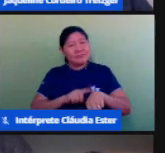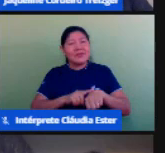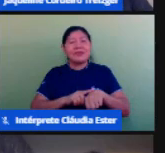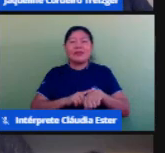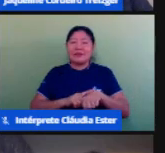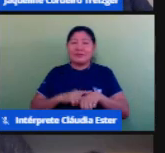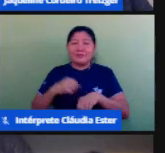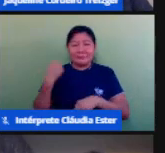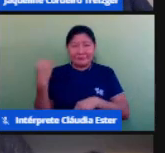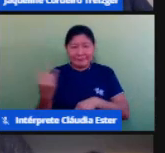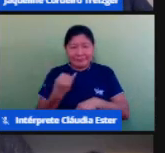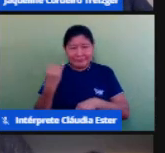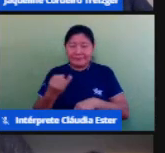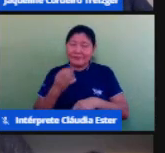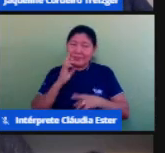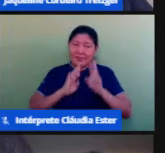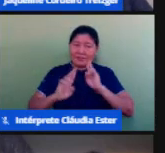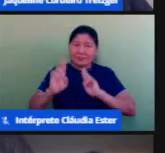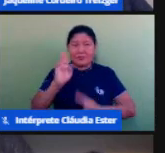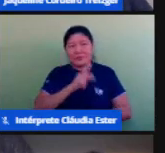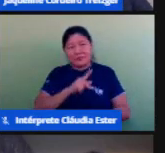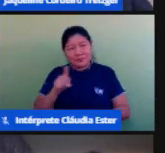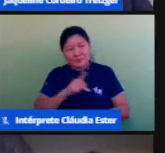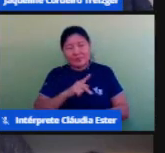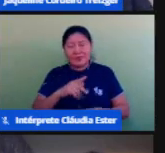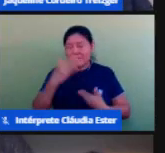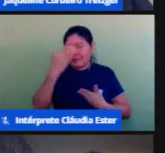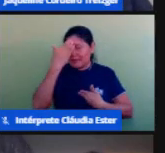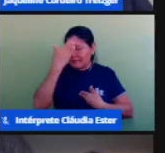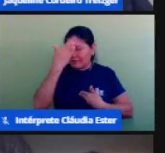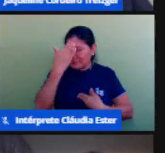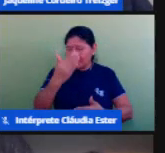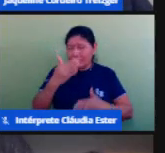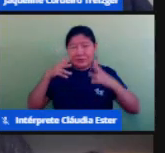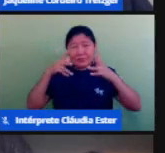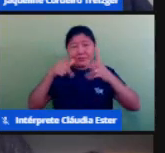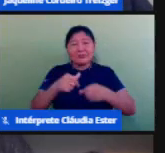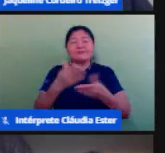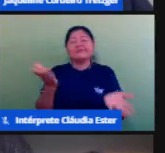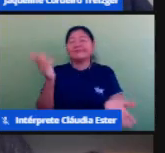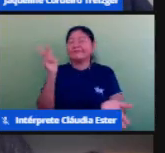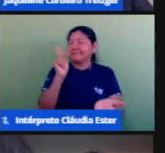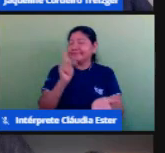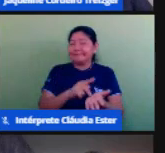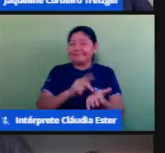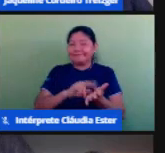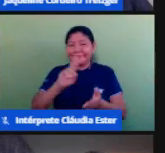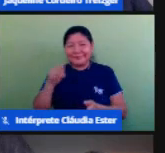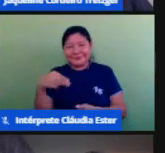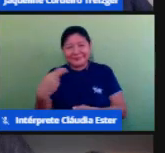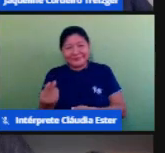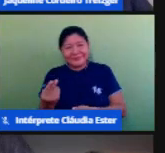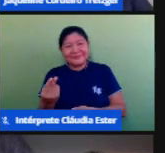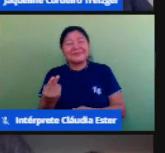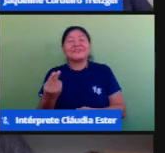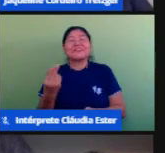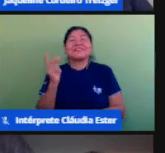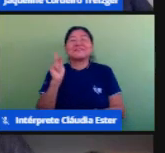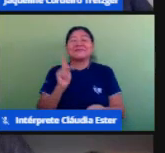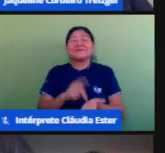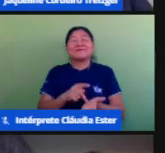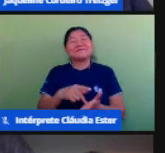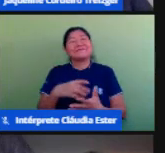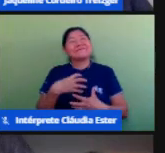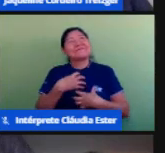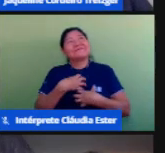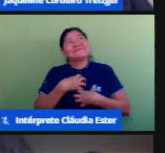os professores. Gratidão por todos e com certeza já ficamos aqui com um